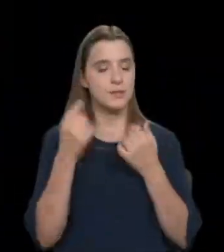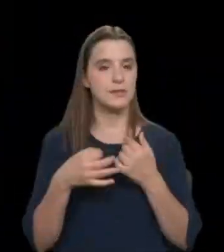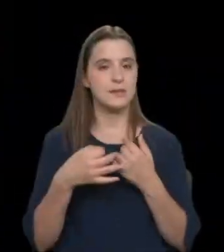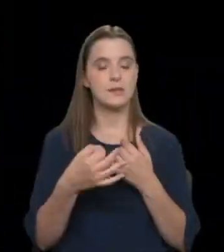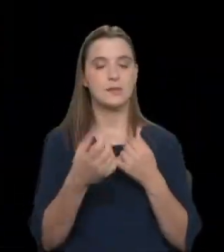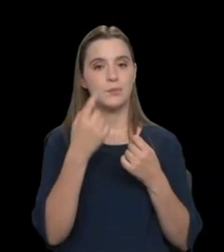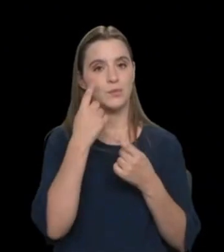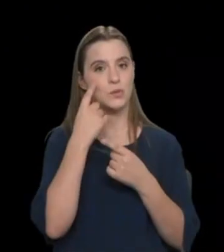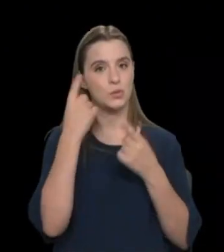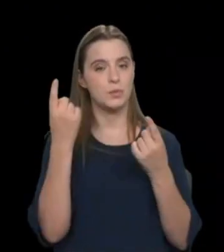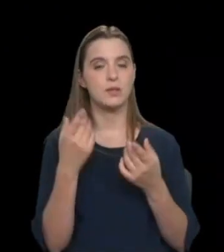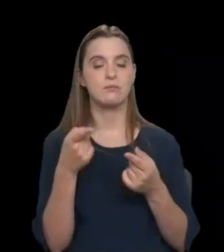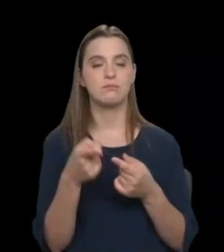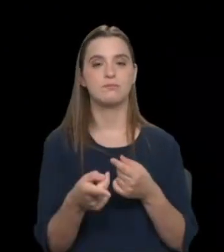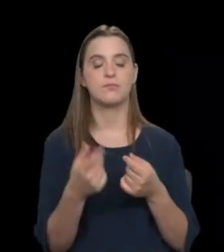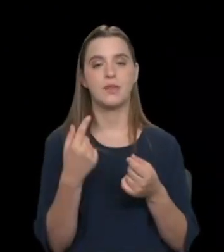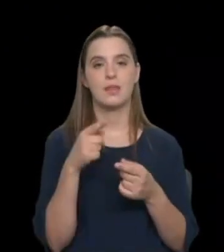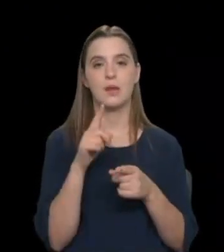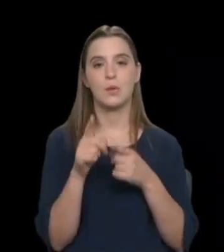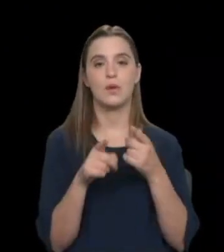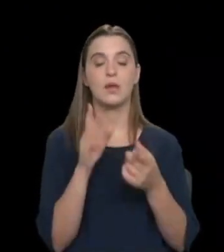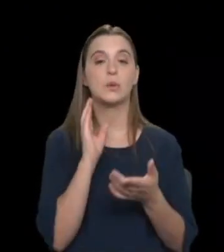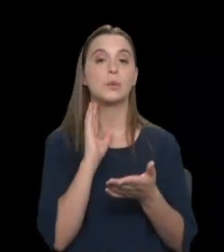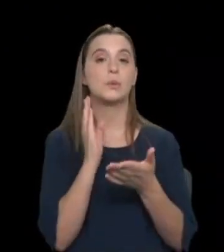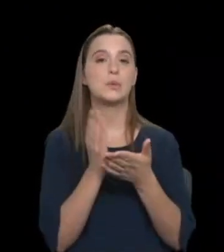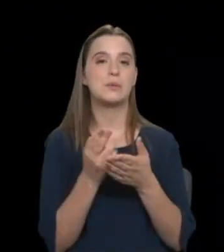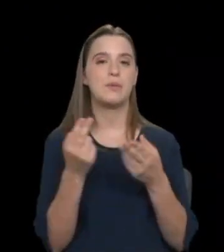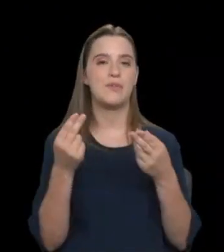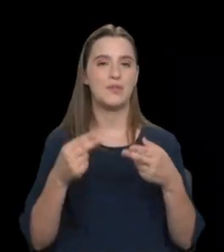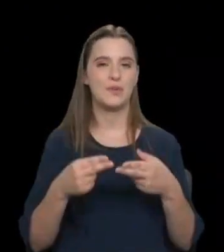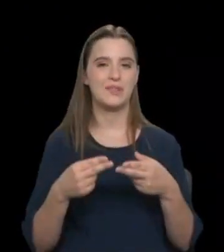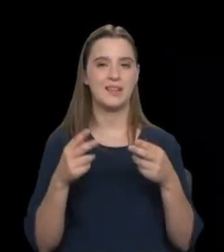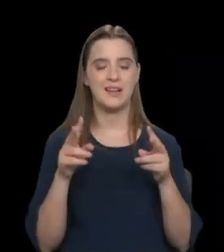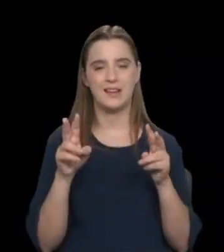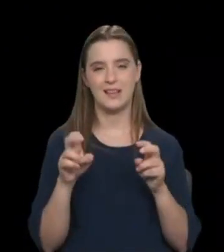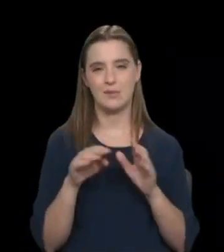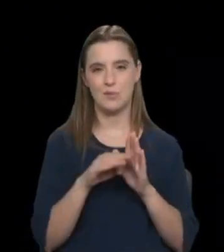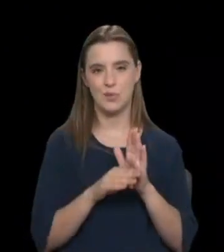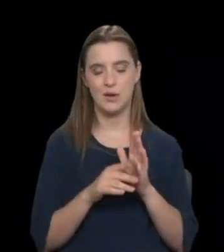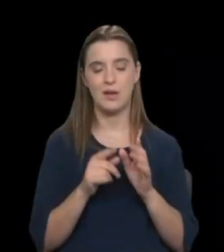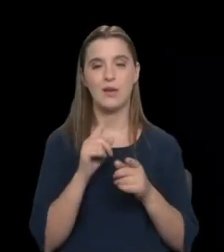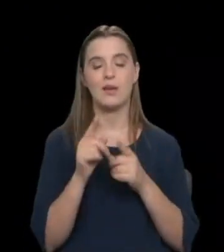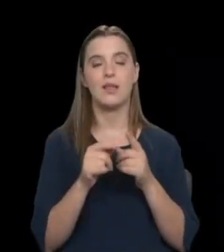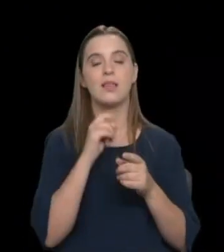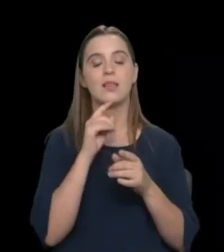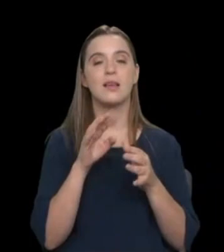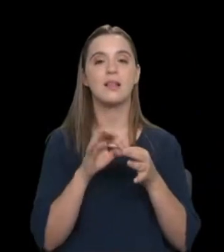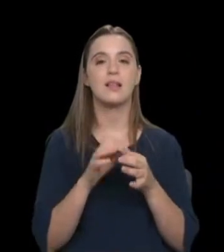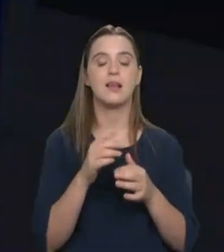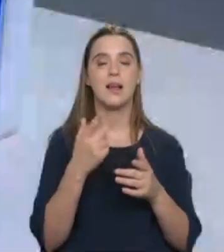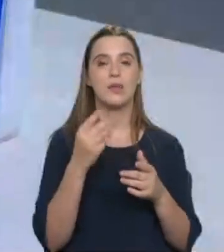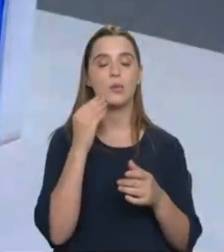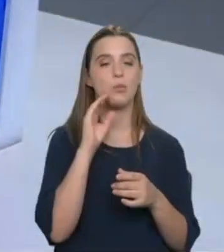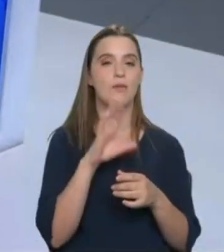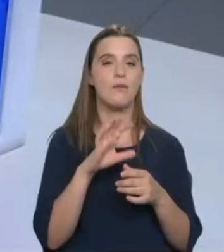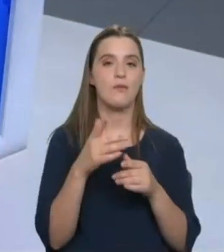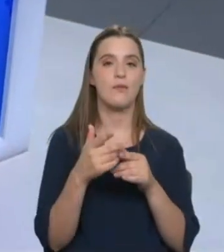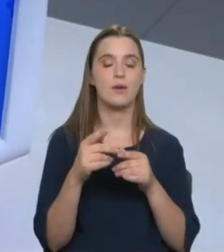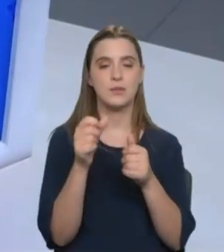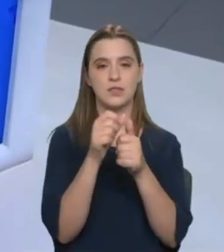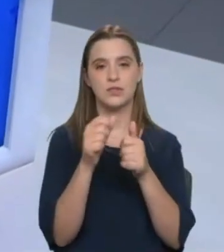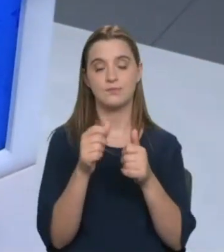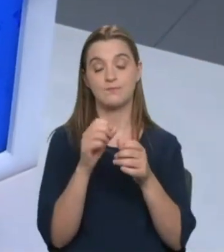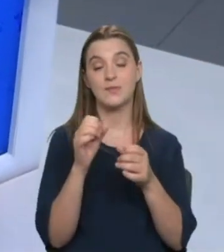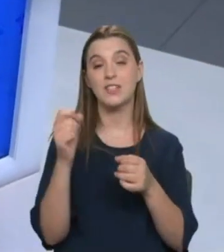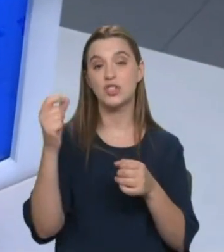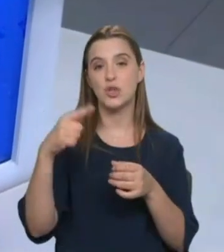temos ainda nesta edição do A Última Fronteira novidades sobre os corpos e a anatomia das paragens mais distantes do Sistema Solar. E